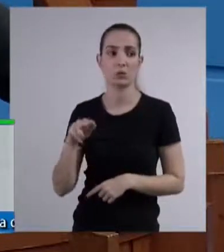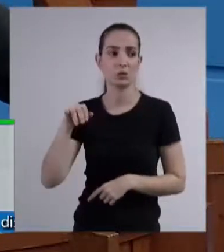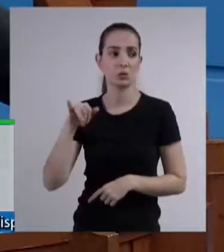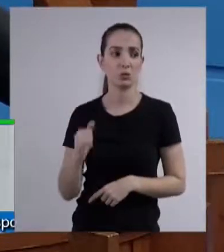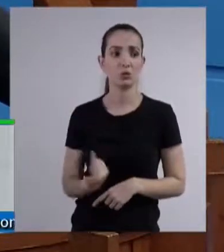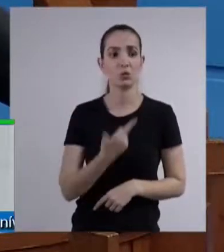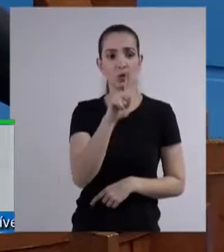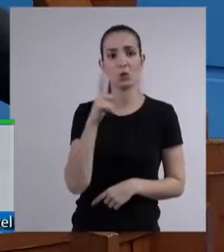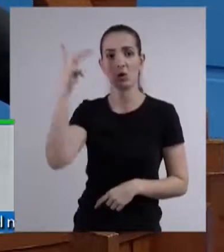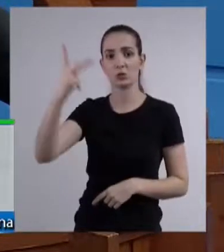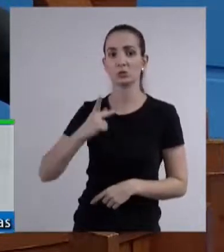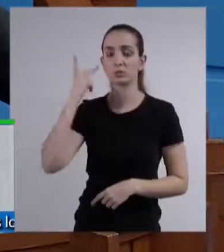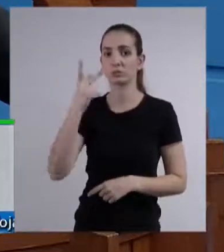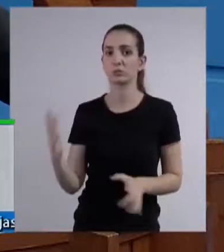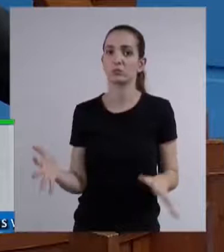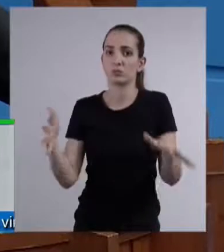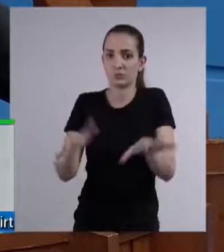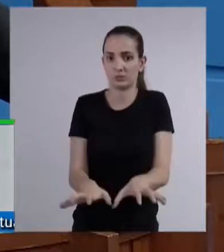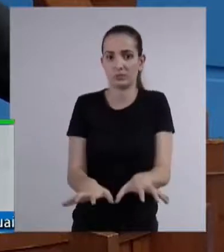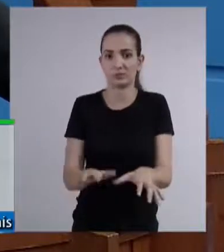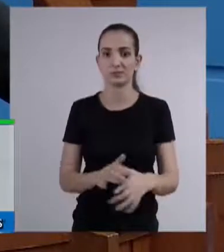de inclusão social.